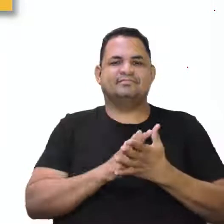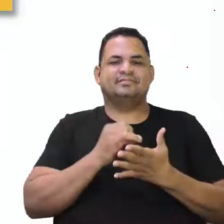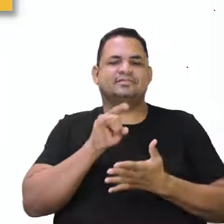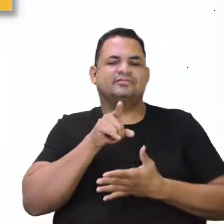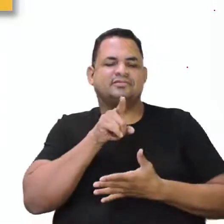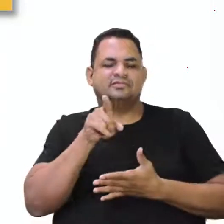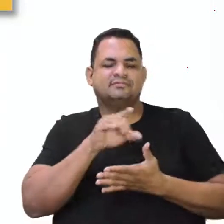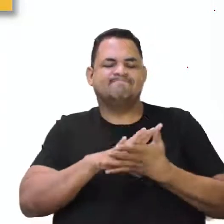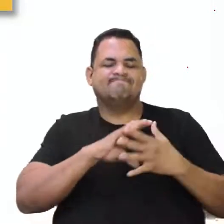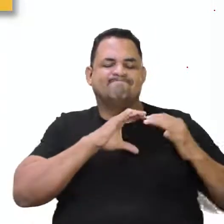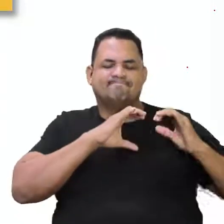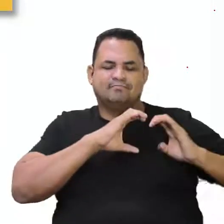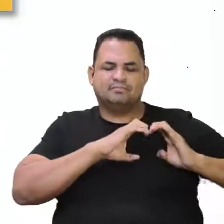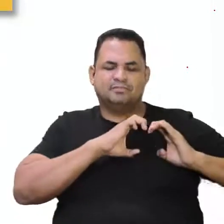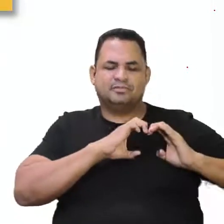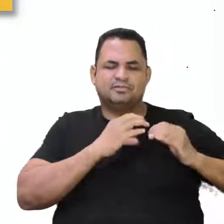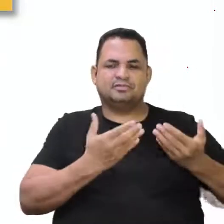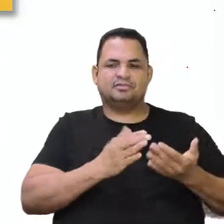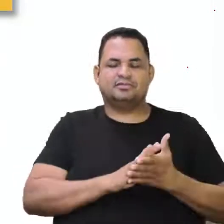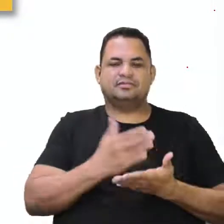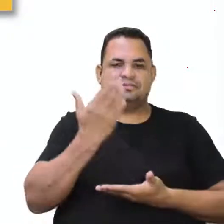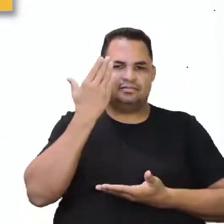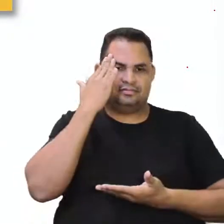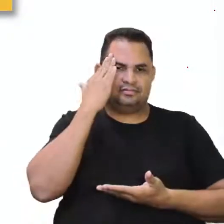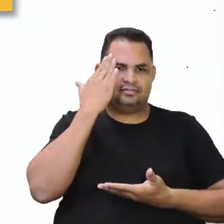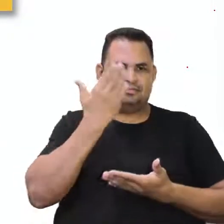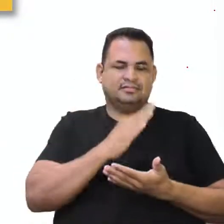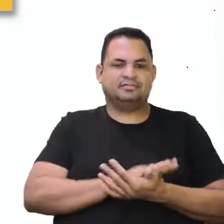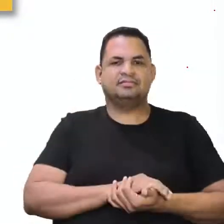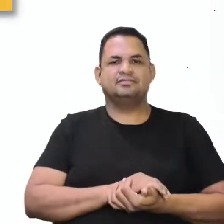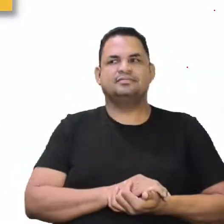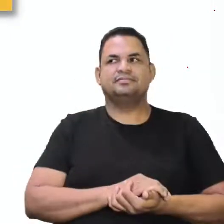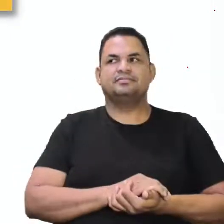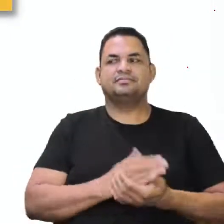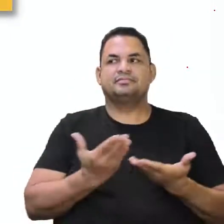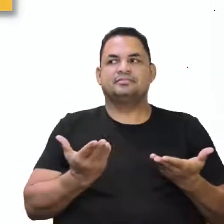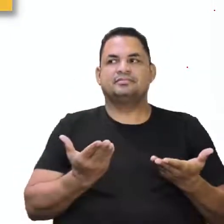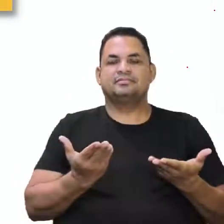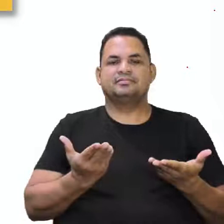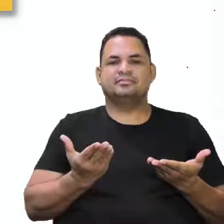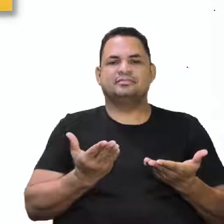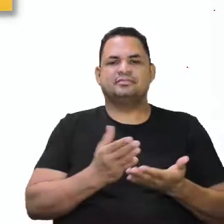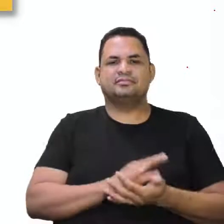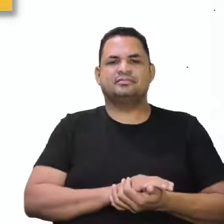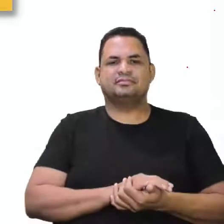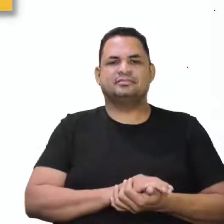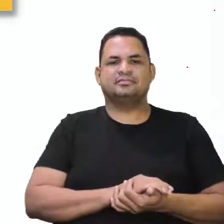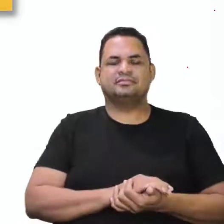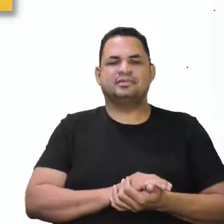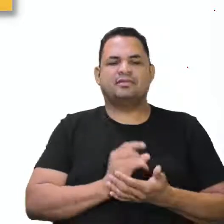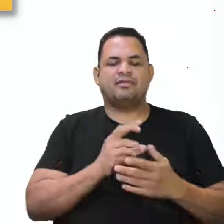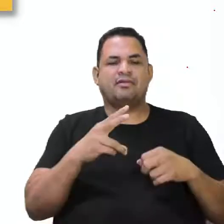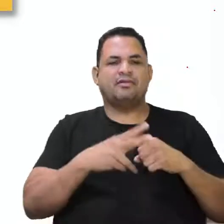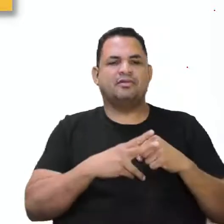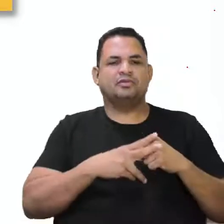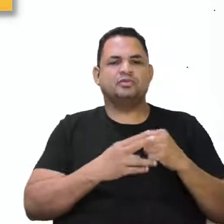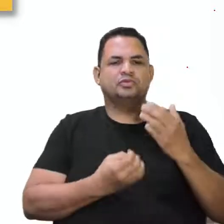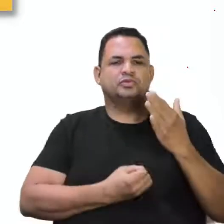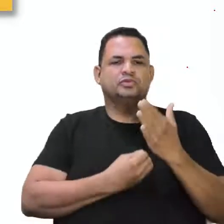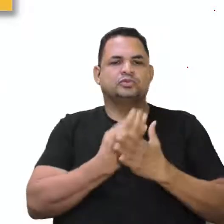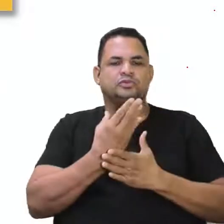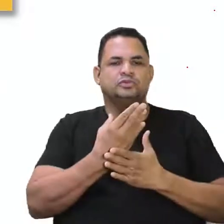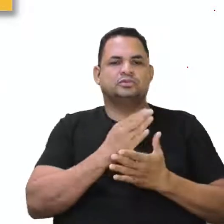se apaixonar, certo? Então vamos entender o que significa falling in love por enquanto. Falling vem do verbo